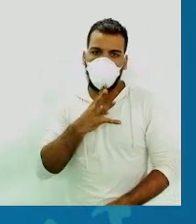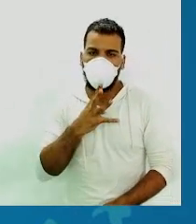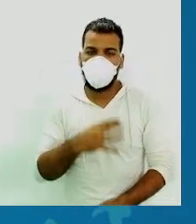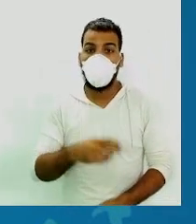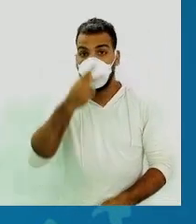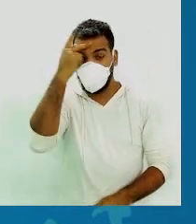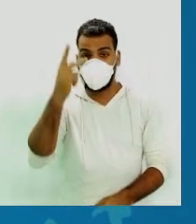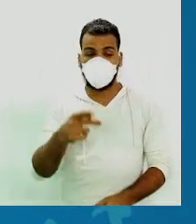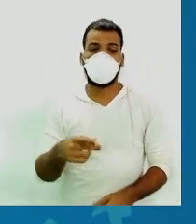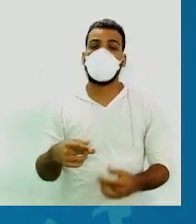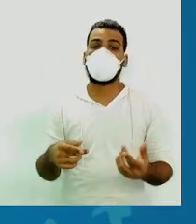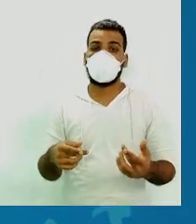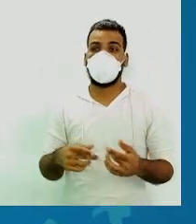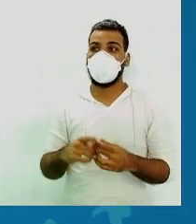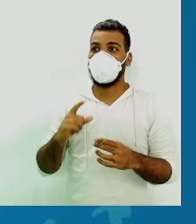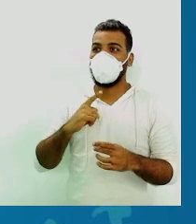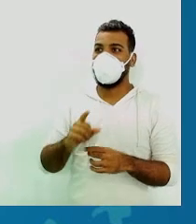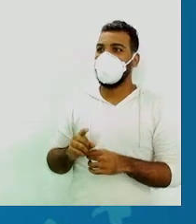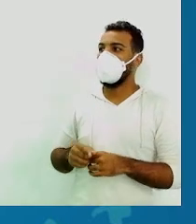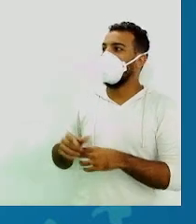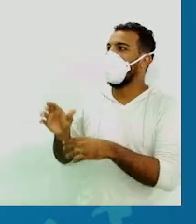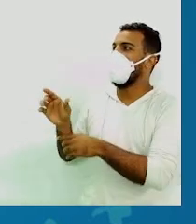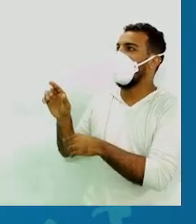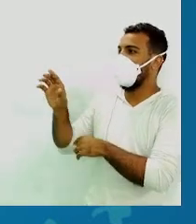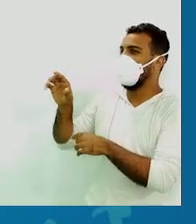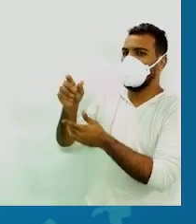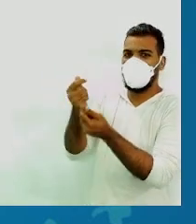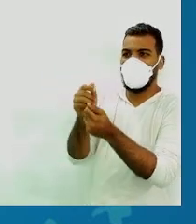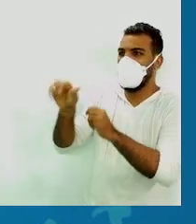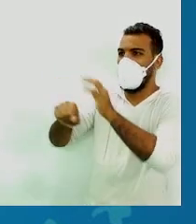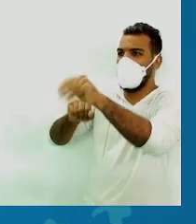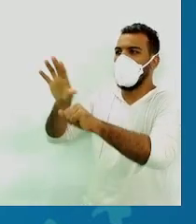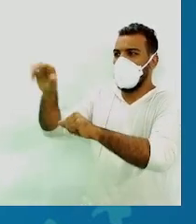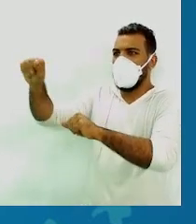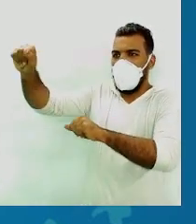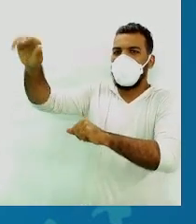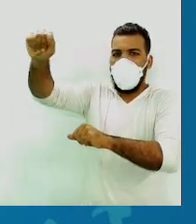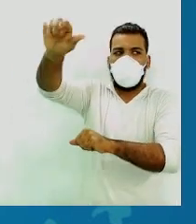recebem dinheiro de vários candidatos para poder